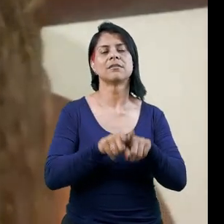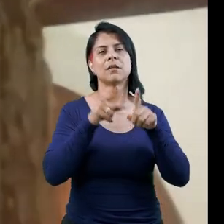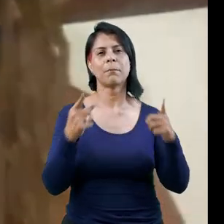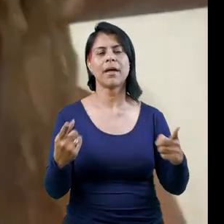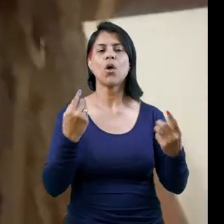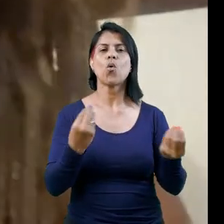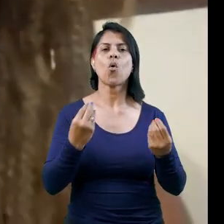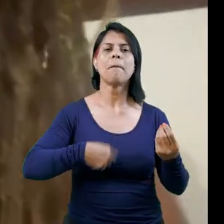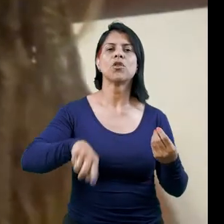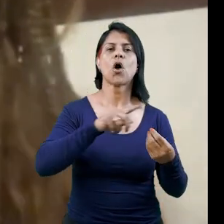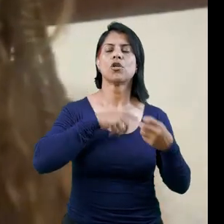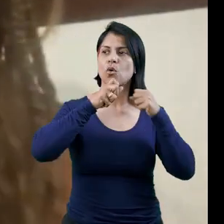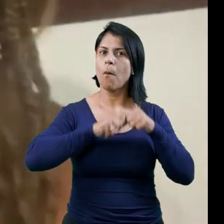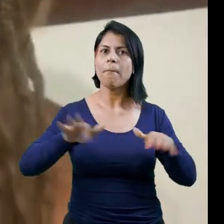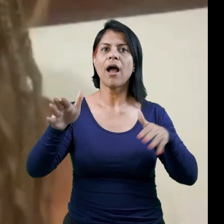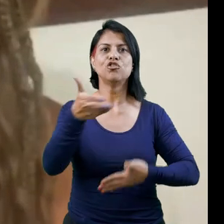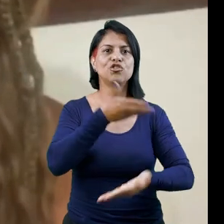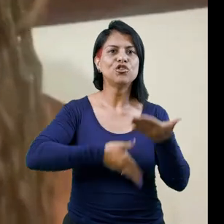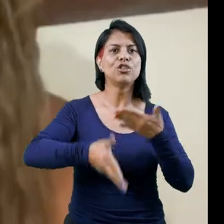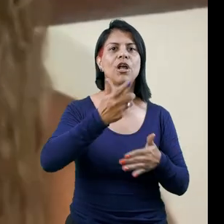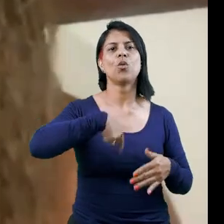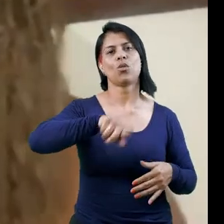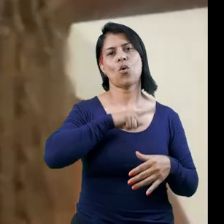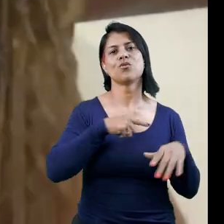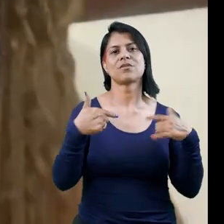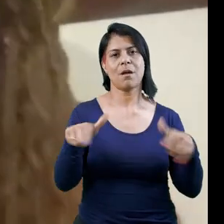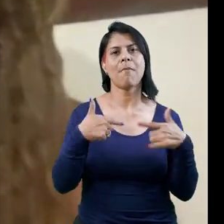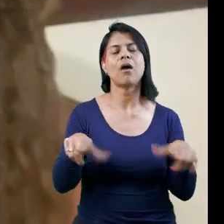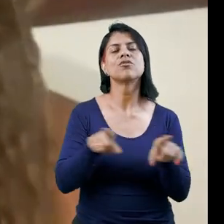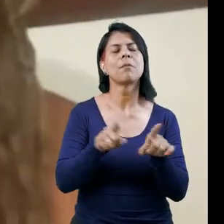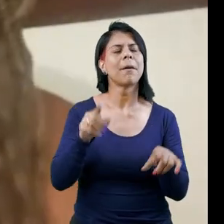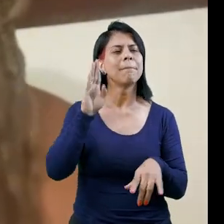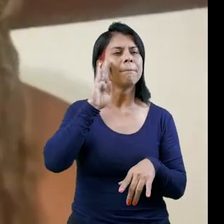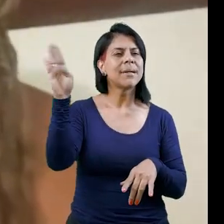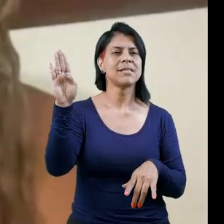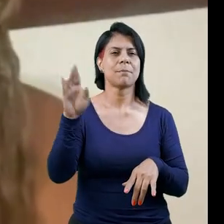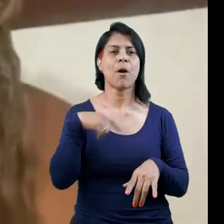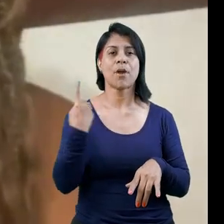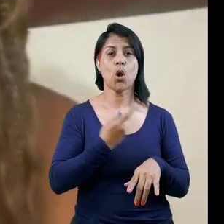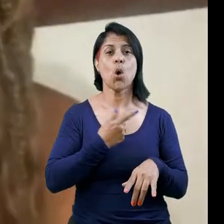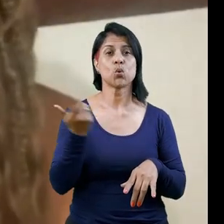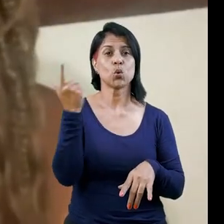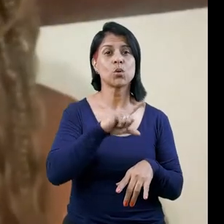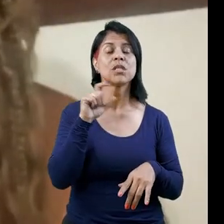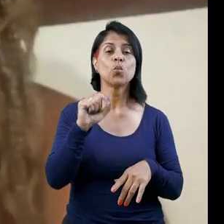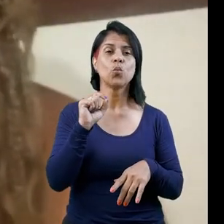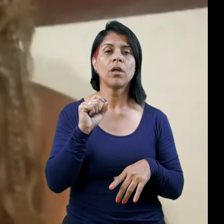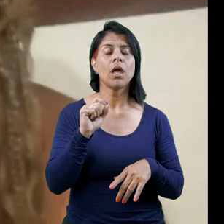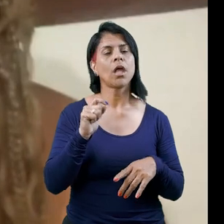gente compartilha os nossos trabalhos, é fundamental para que a gente tenha...